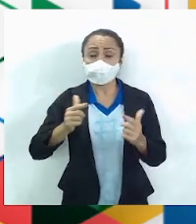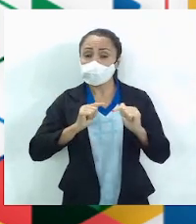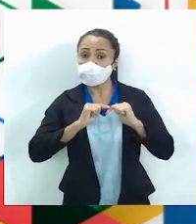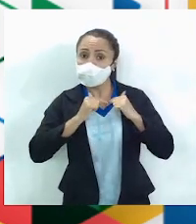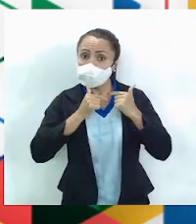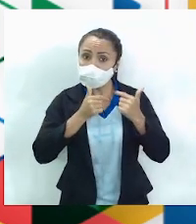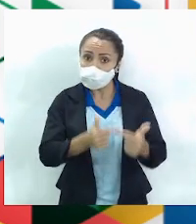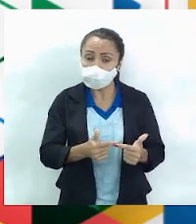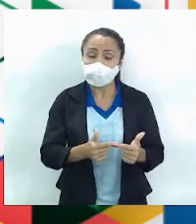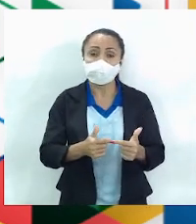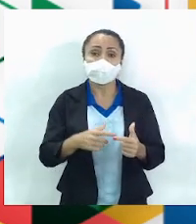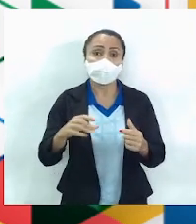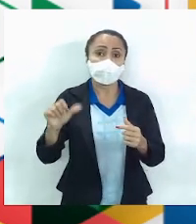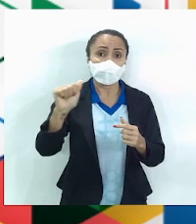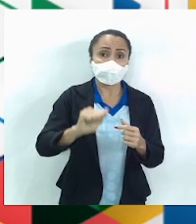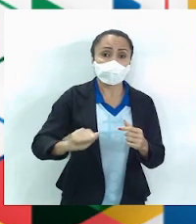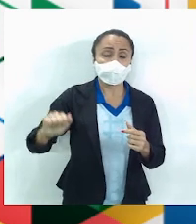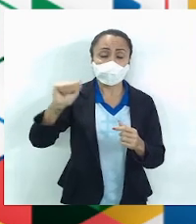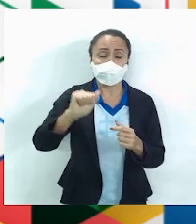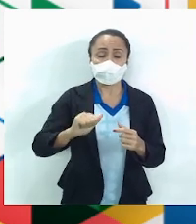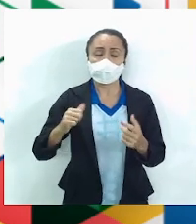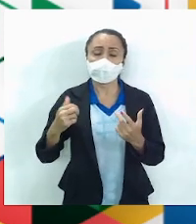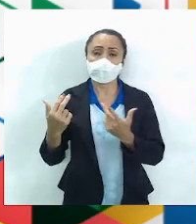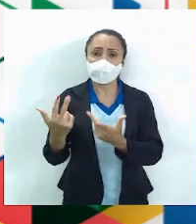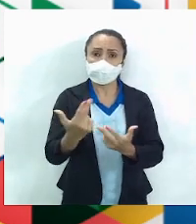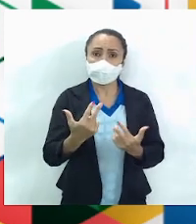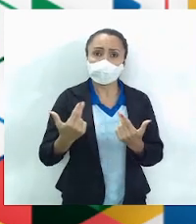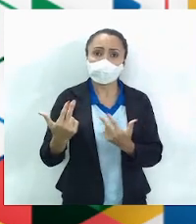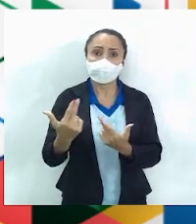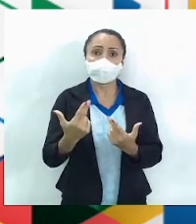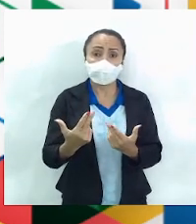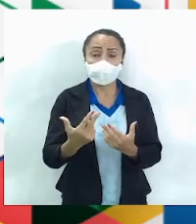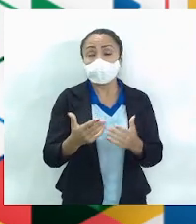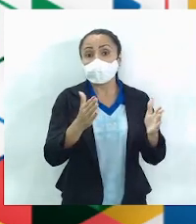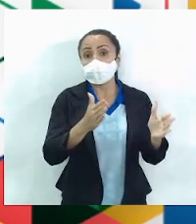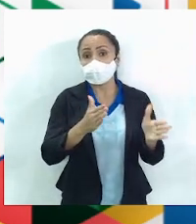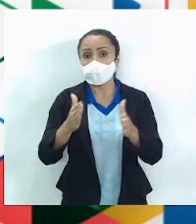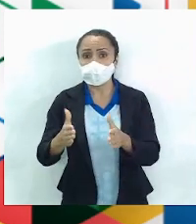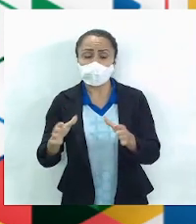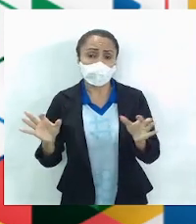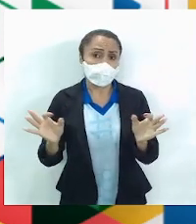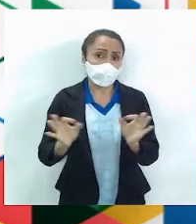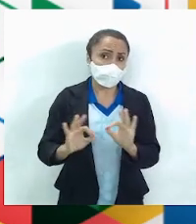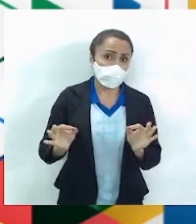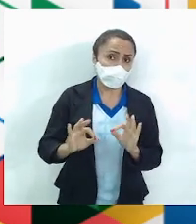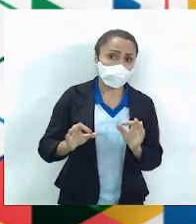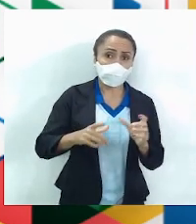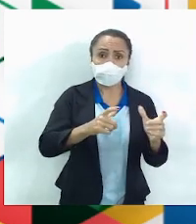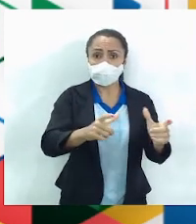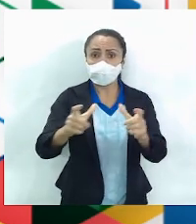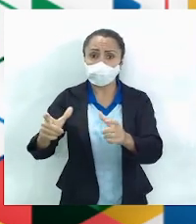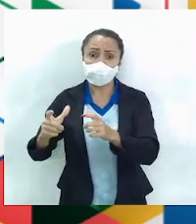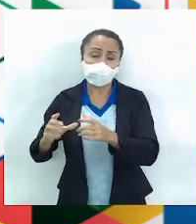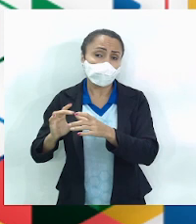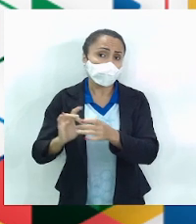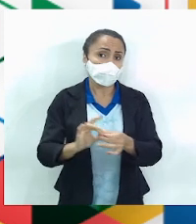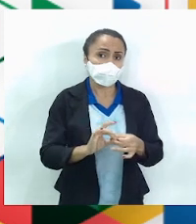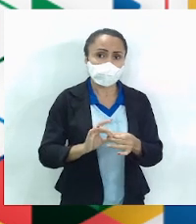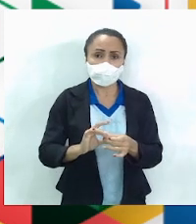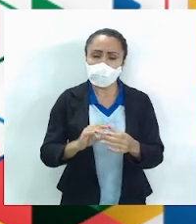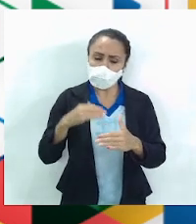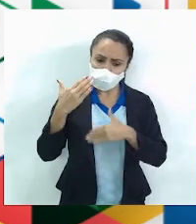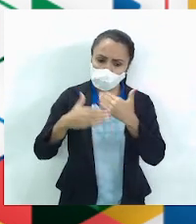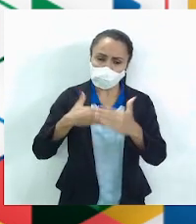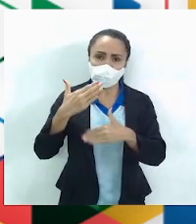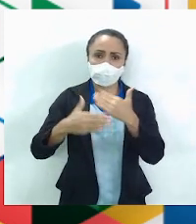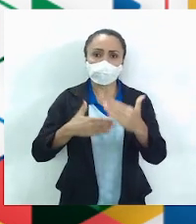sucesso, associações semelhantes, pelo menos em parte, pois em nenhum outro lugar a unificação avançou